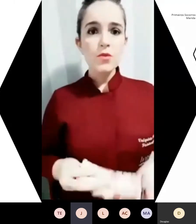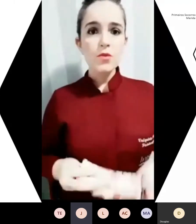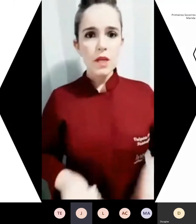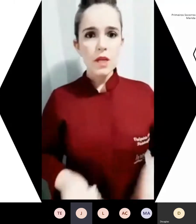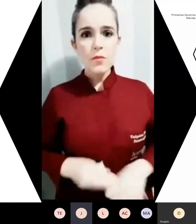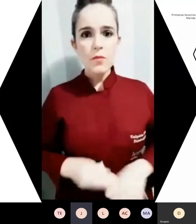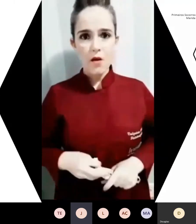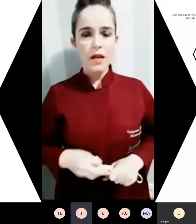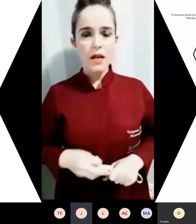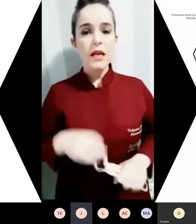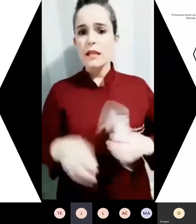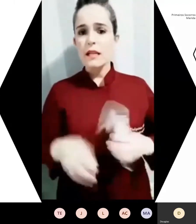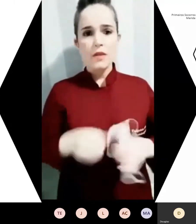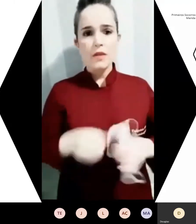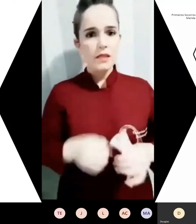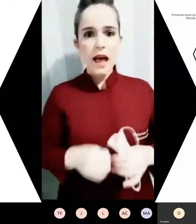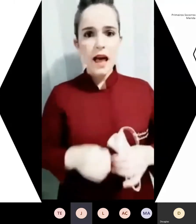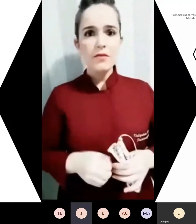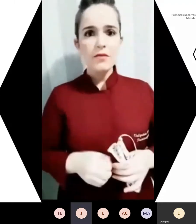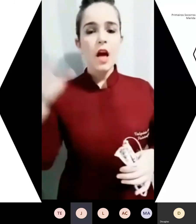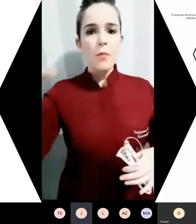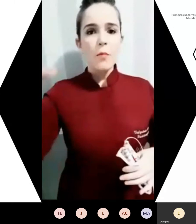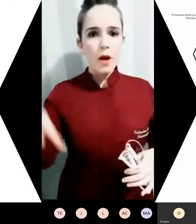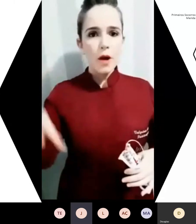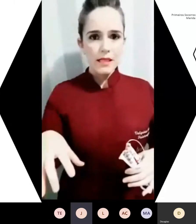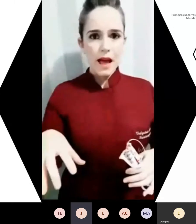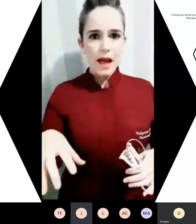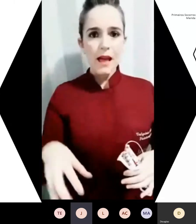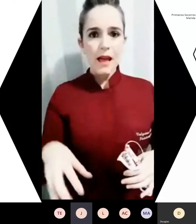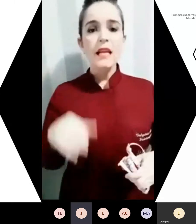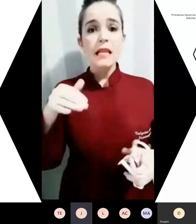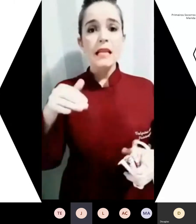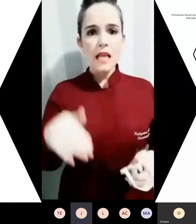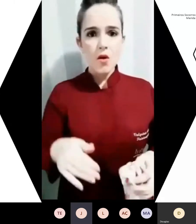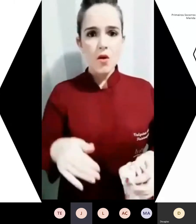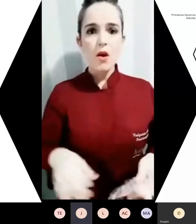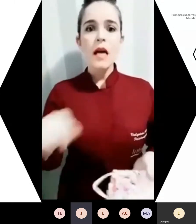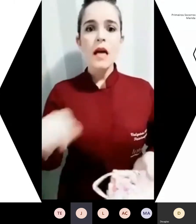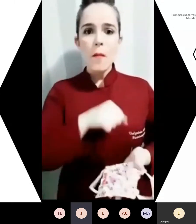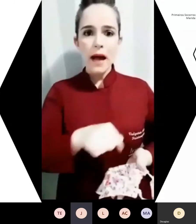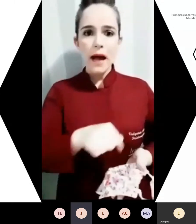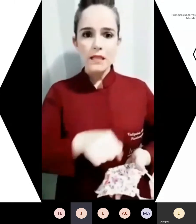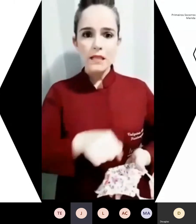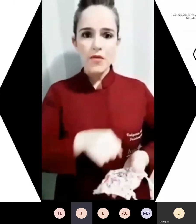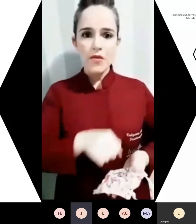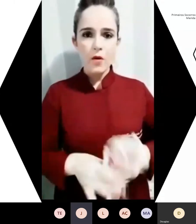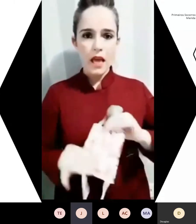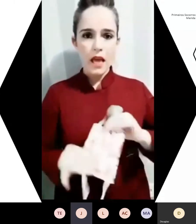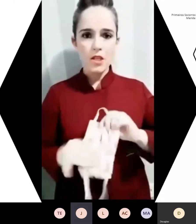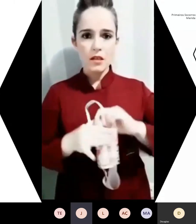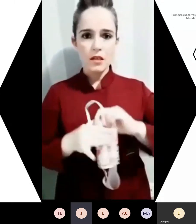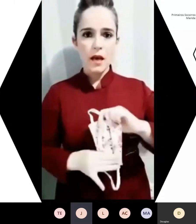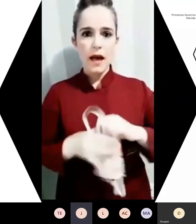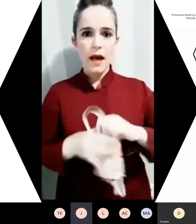sabão mesmo, no mínimo meia hora, e depois você lava, põe para secar, secou, passa o